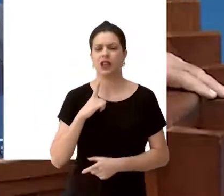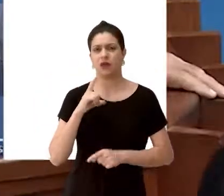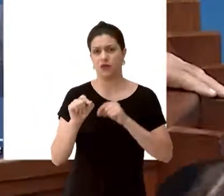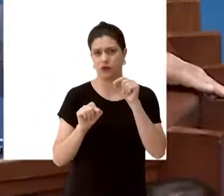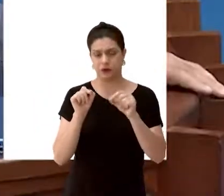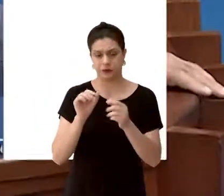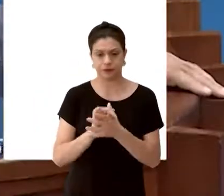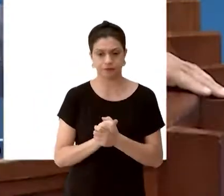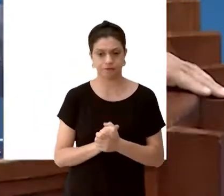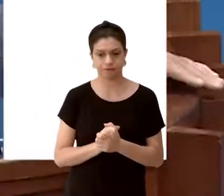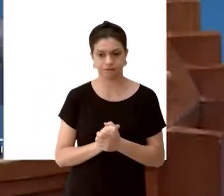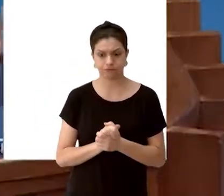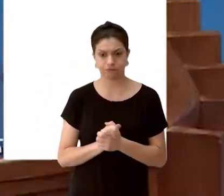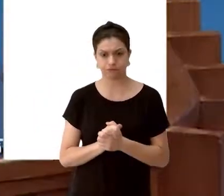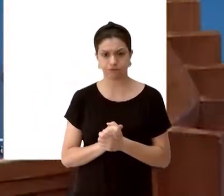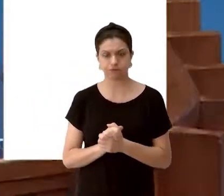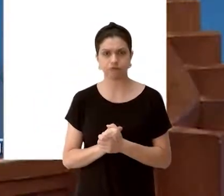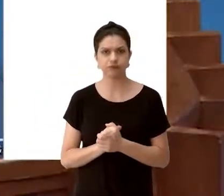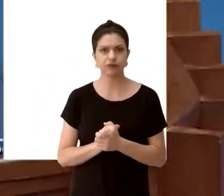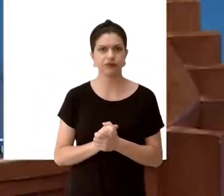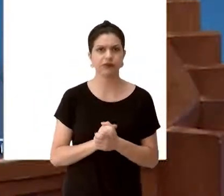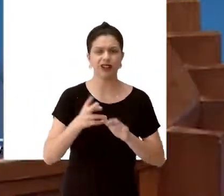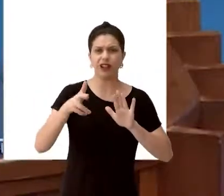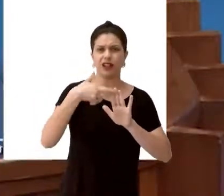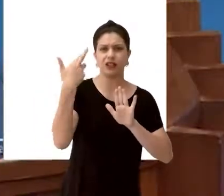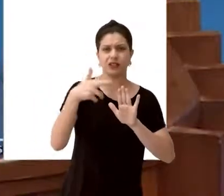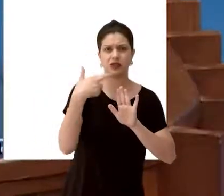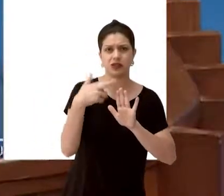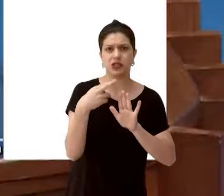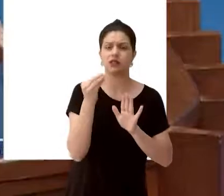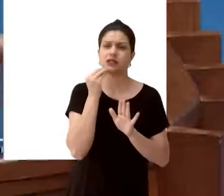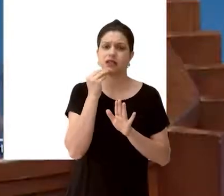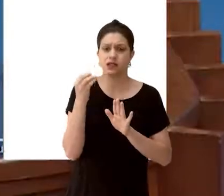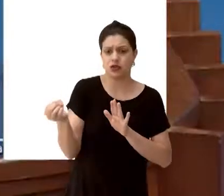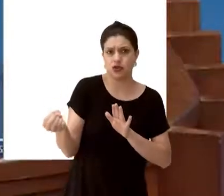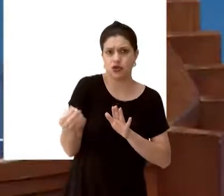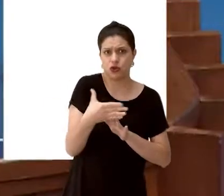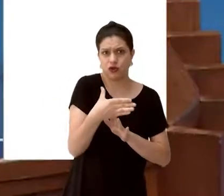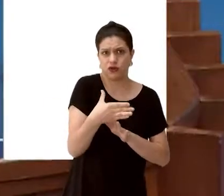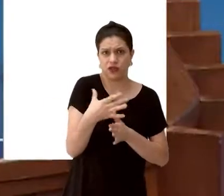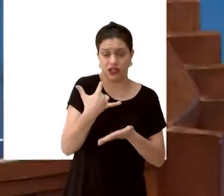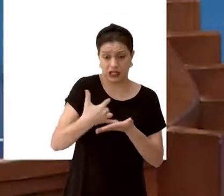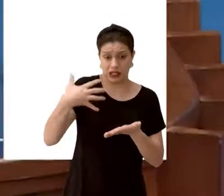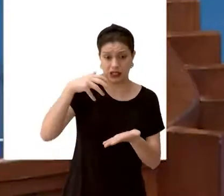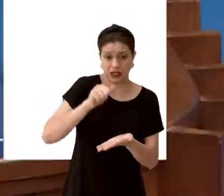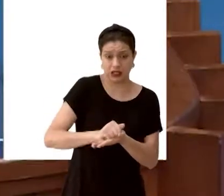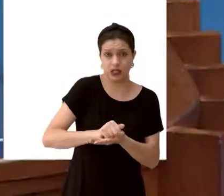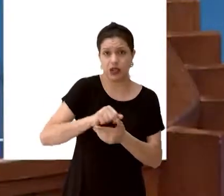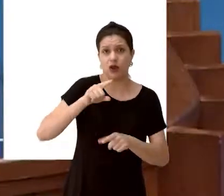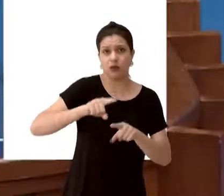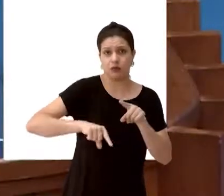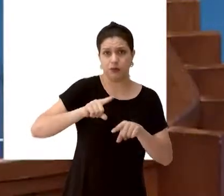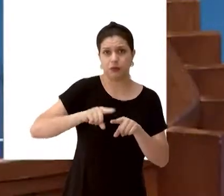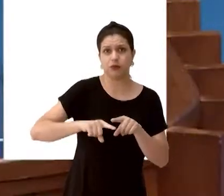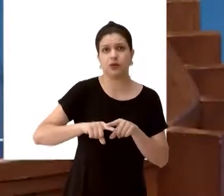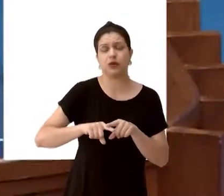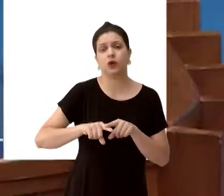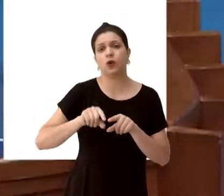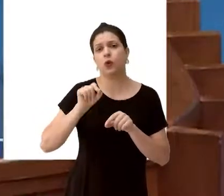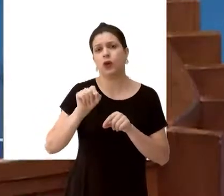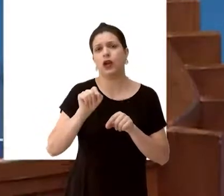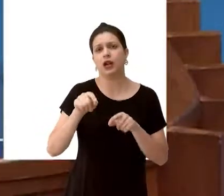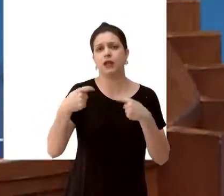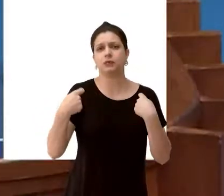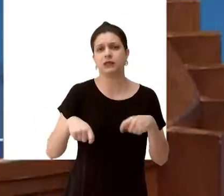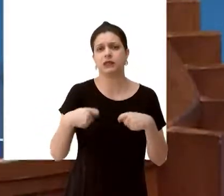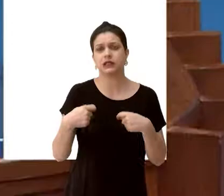renovar a inscrição dos produtores, tem que ter o aval